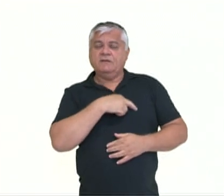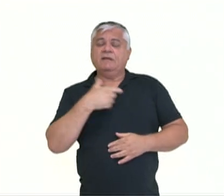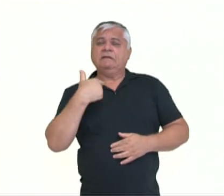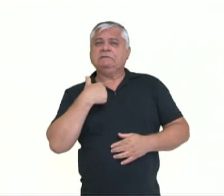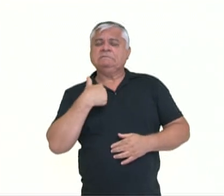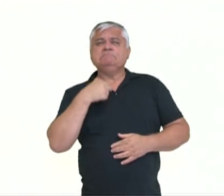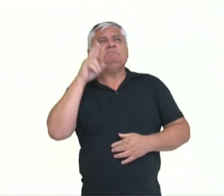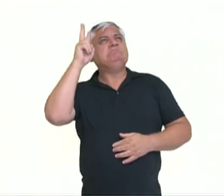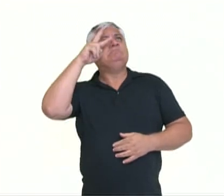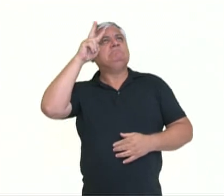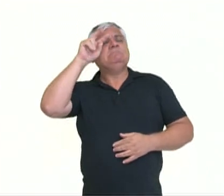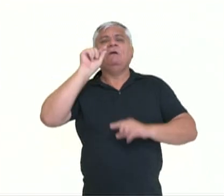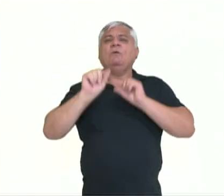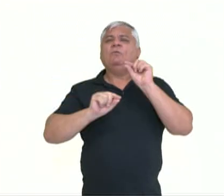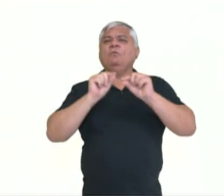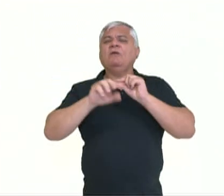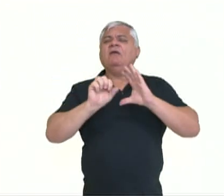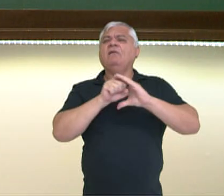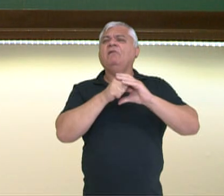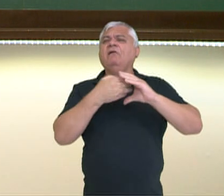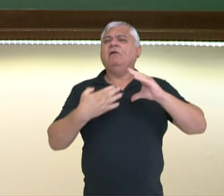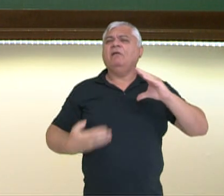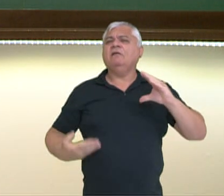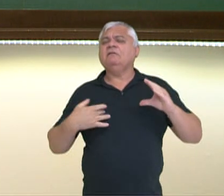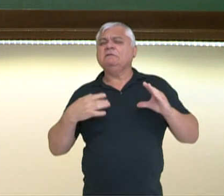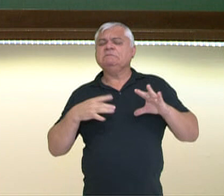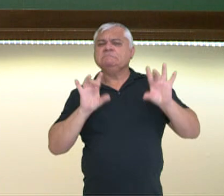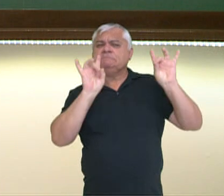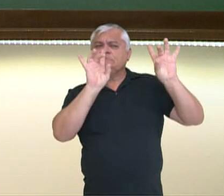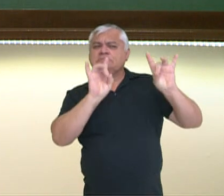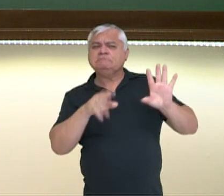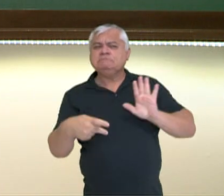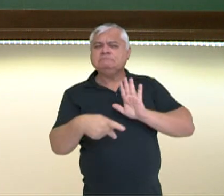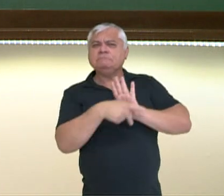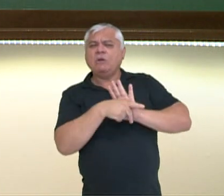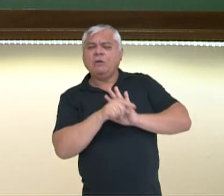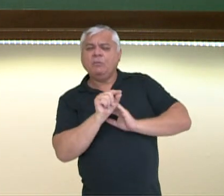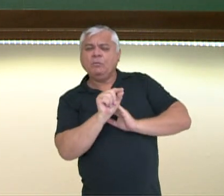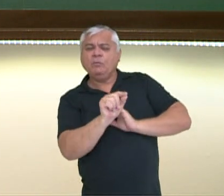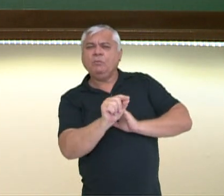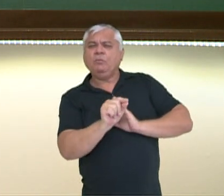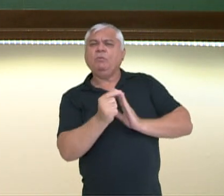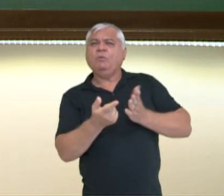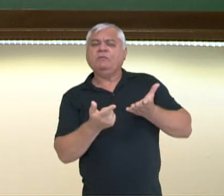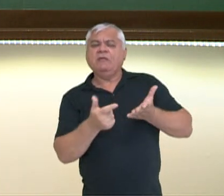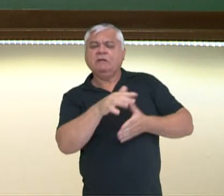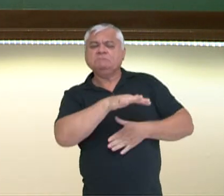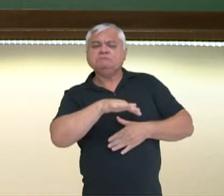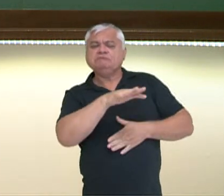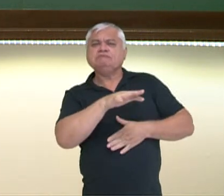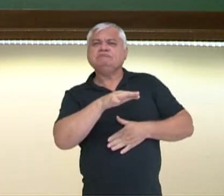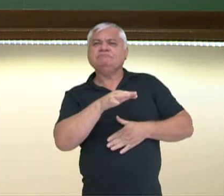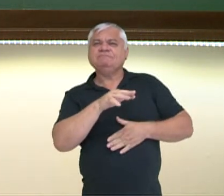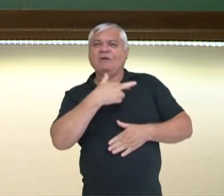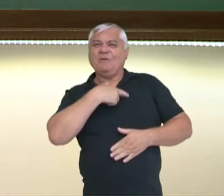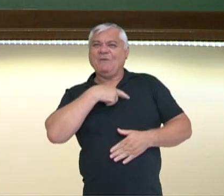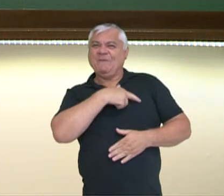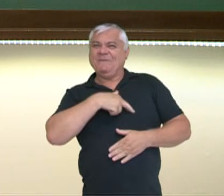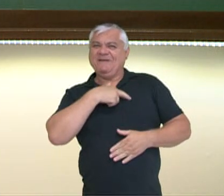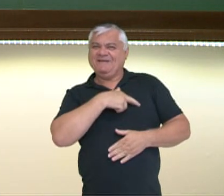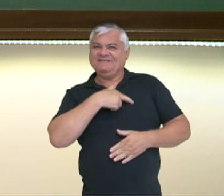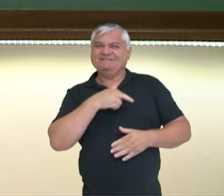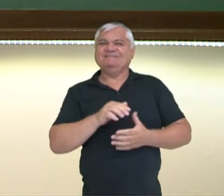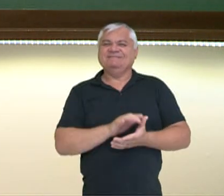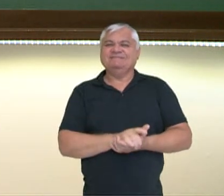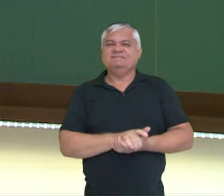vai lembrar algumas características específicas da estrutura do romance.